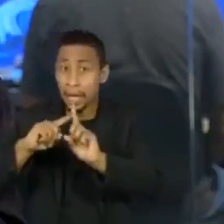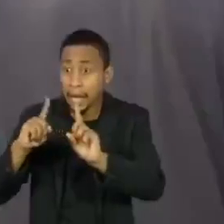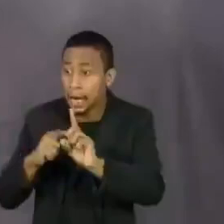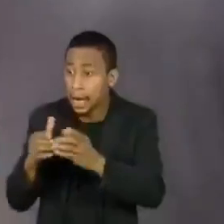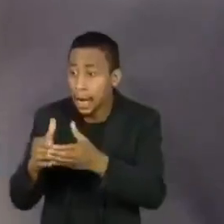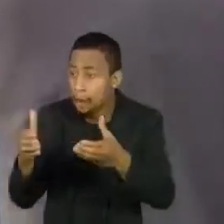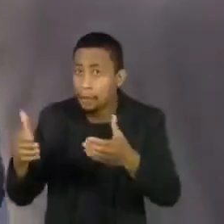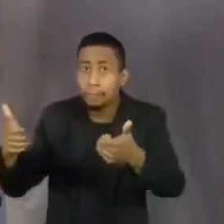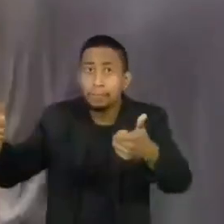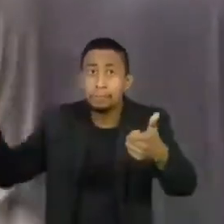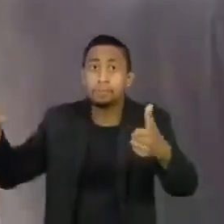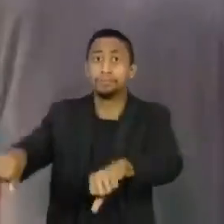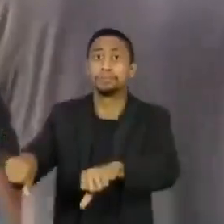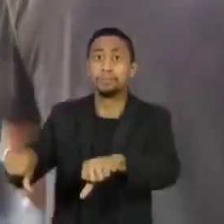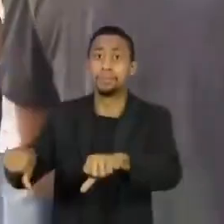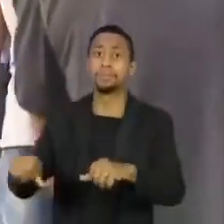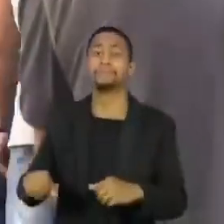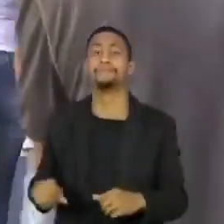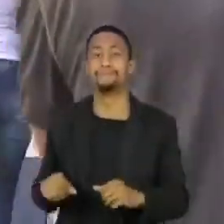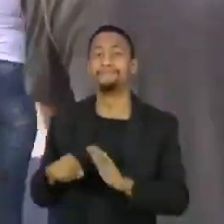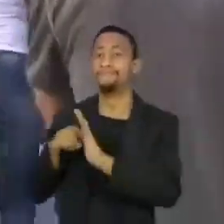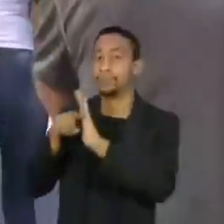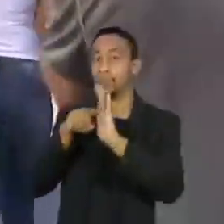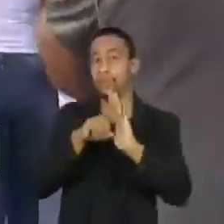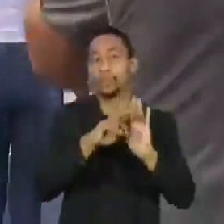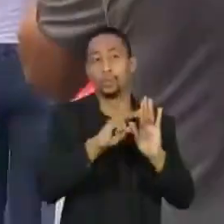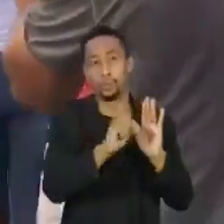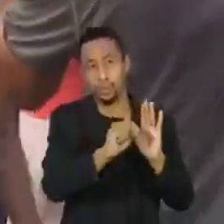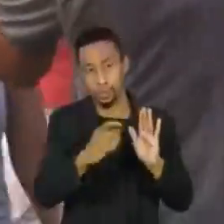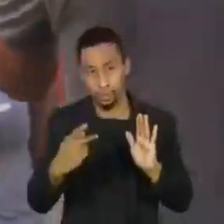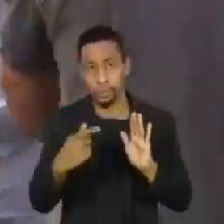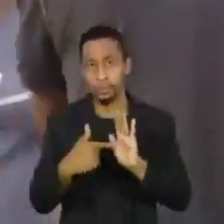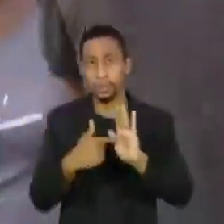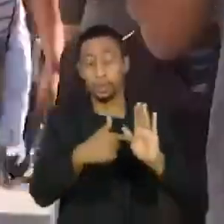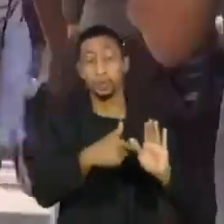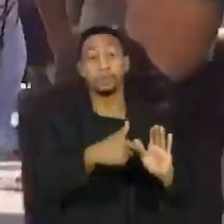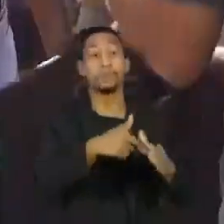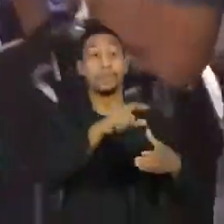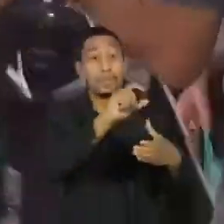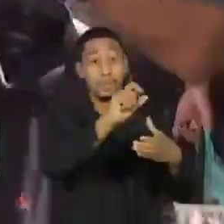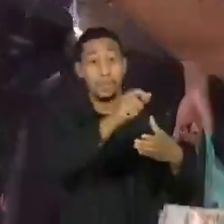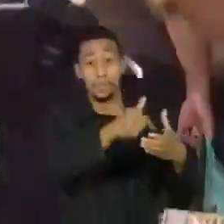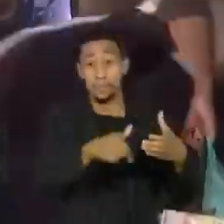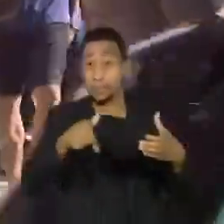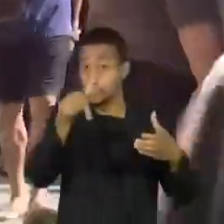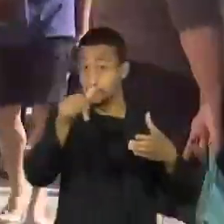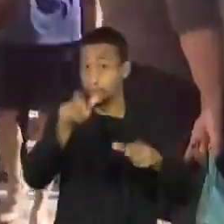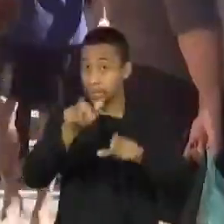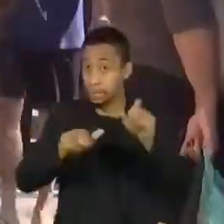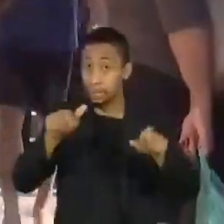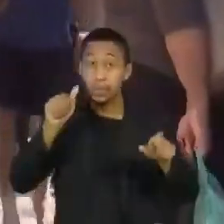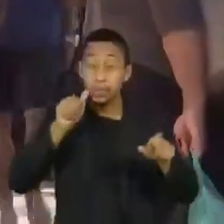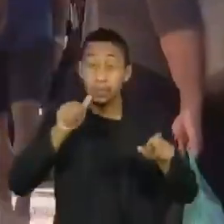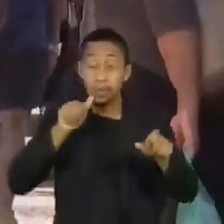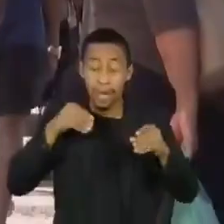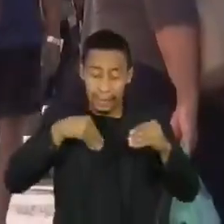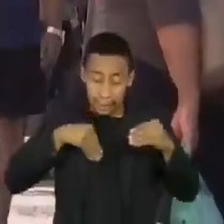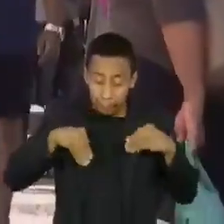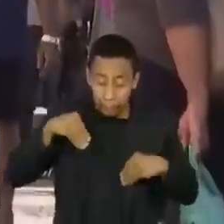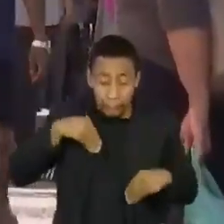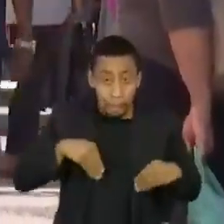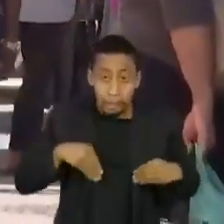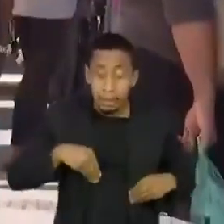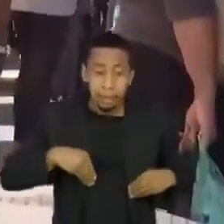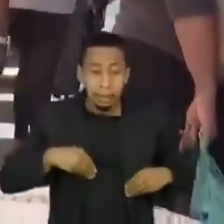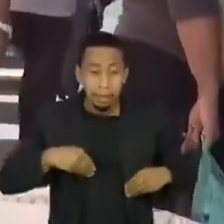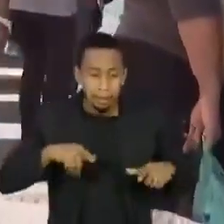pior. Um estudo da USP apontou que 7 a cada 10 mulheres com depressão não recebem o diagnóstico